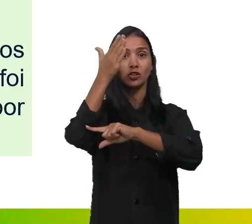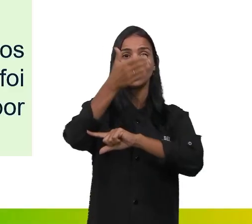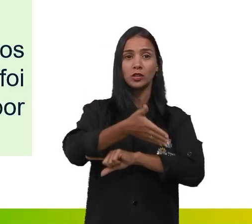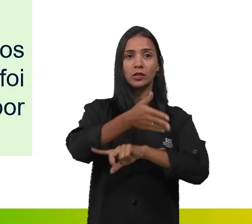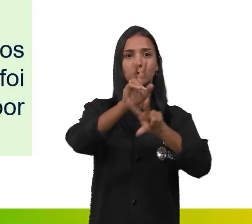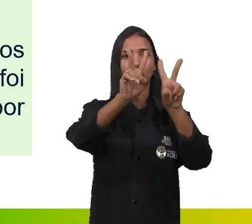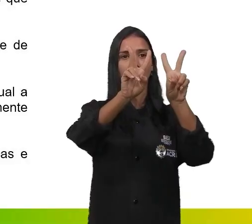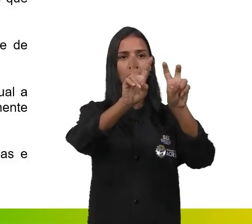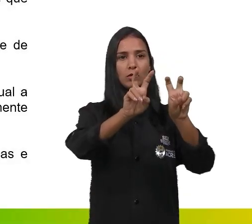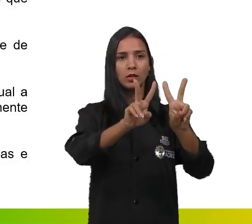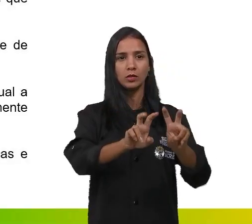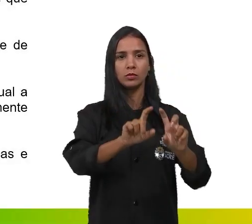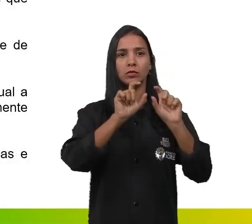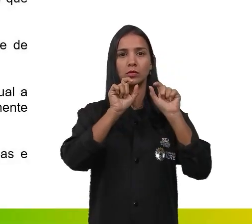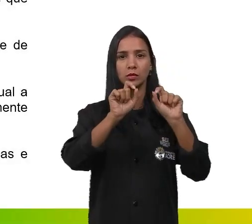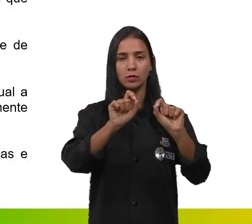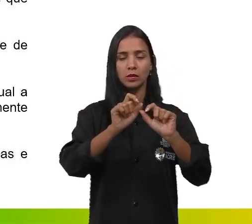assunto.